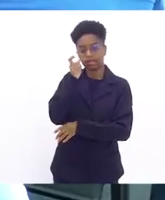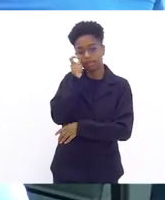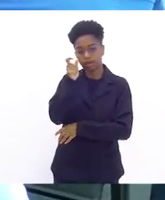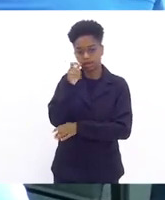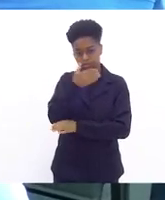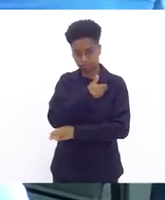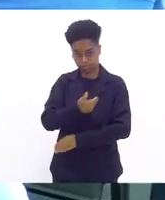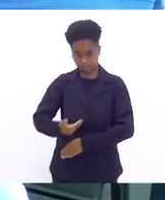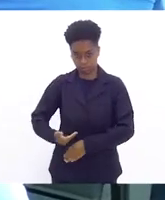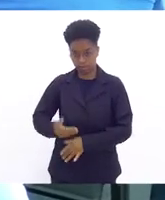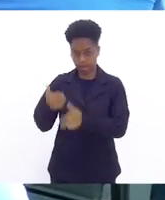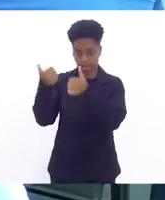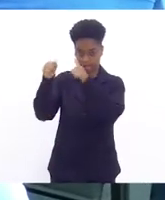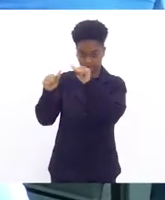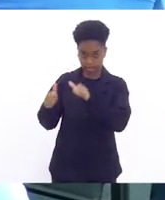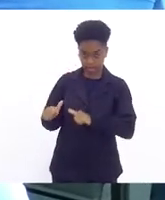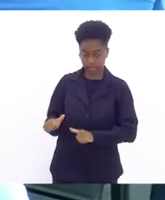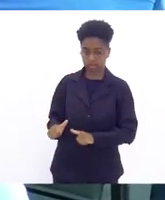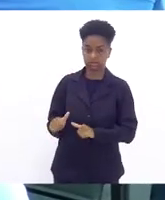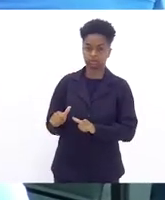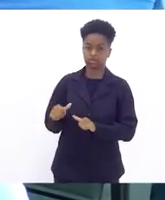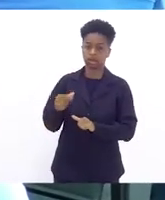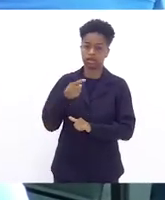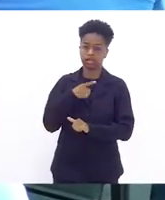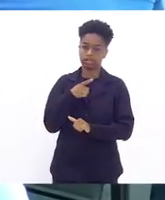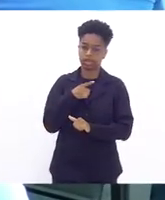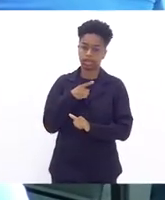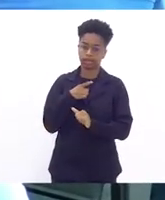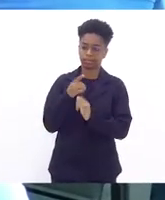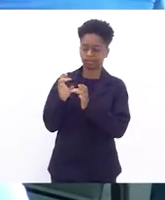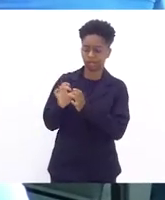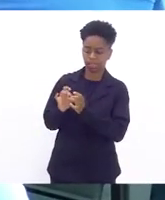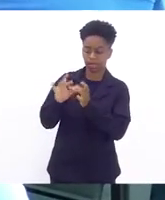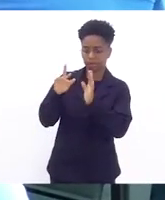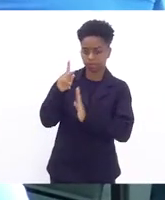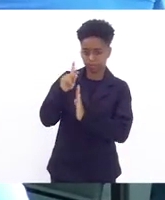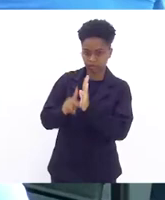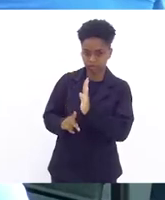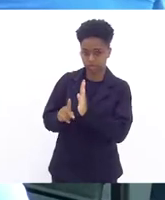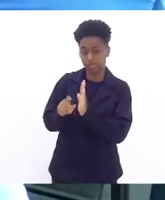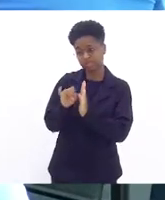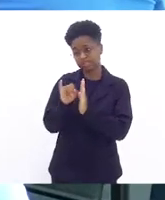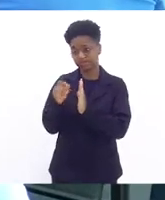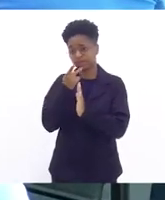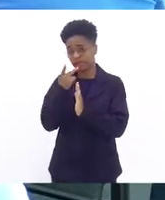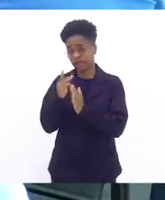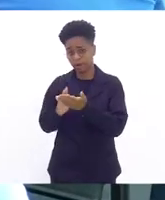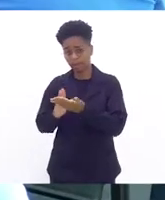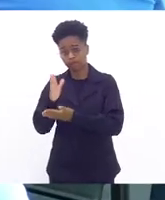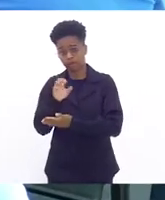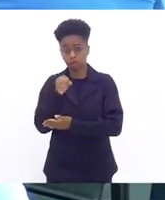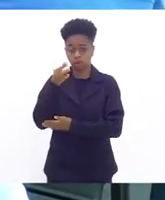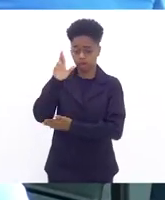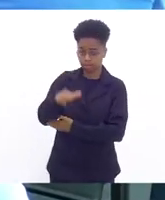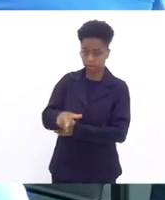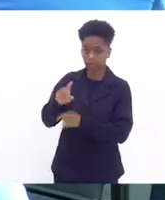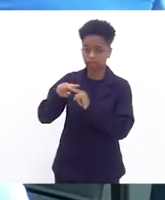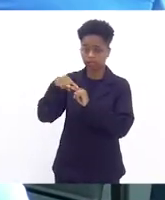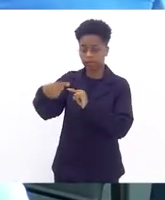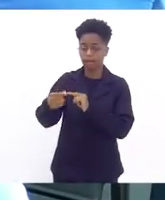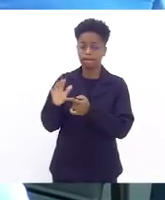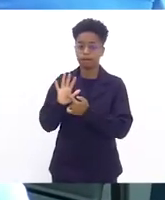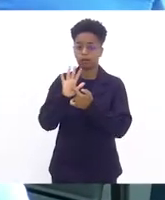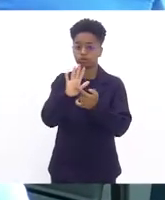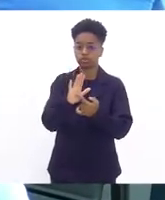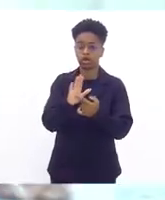que ela faz análise uma espécie de habilitação ali do projeto saber se ele tá habilitado ou não para ser apresentado ao conselho superior do